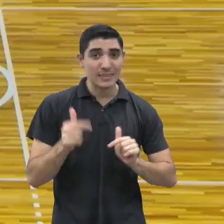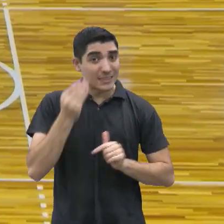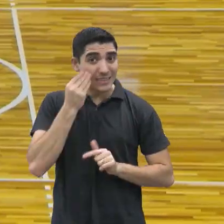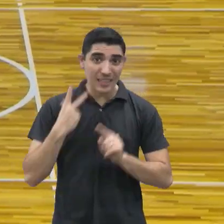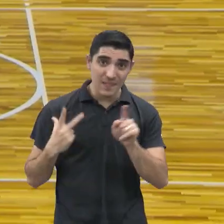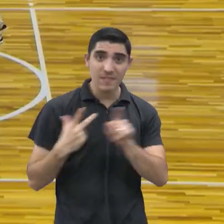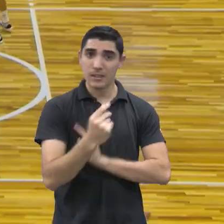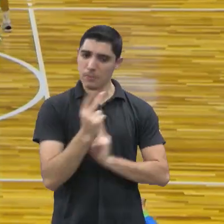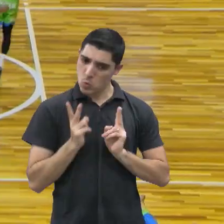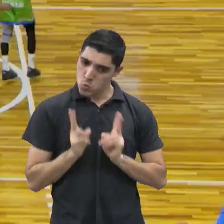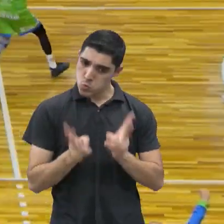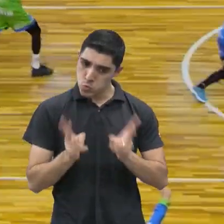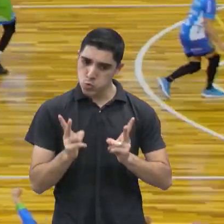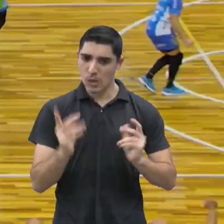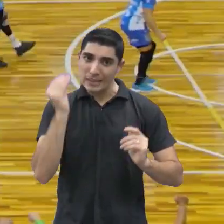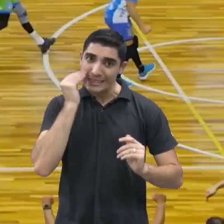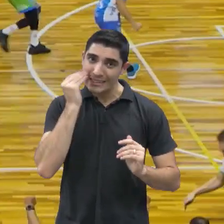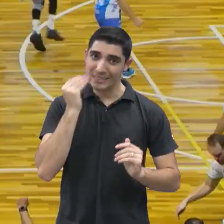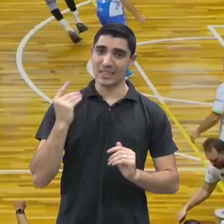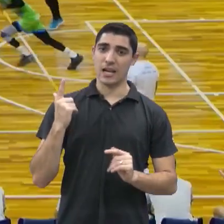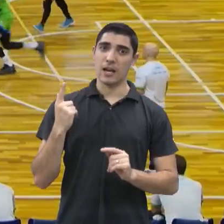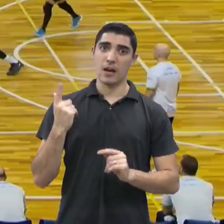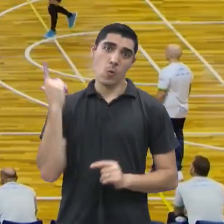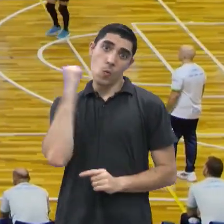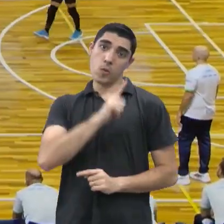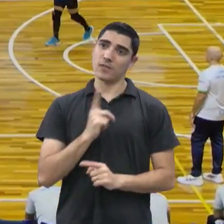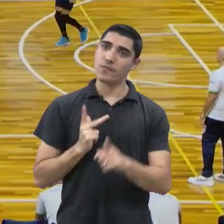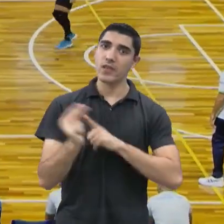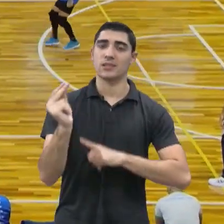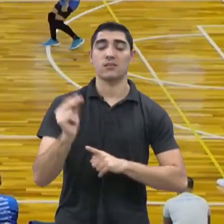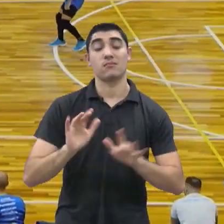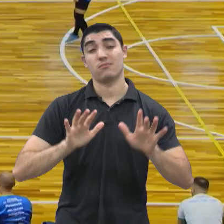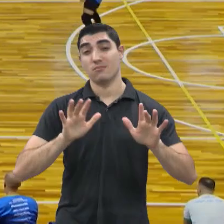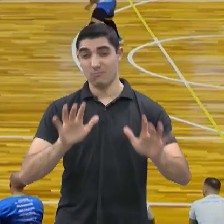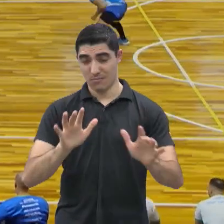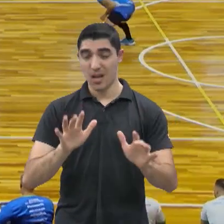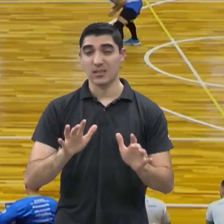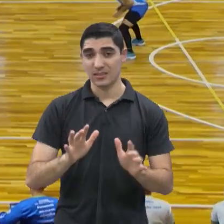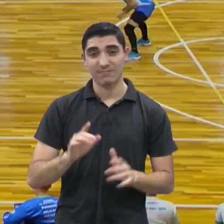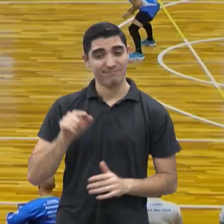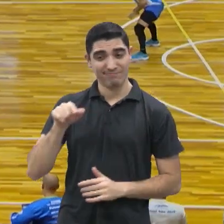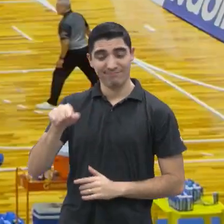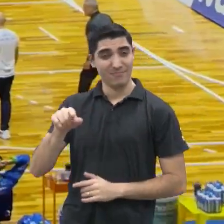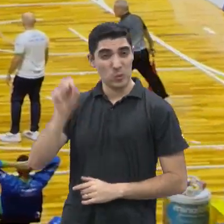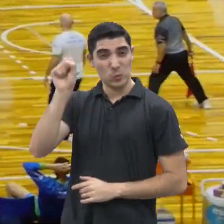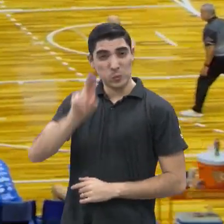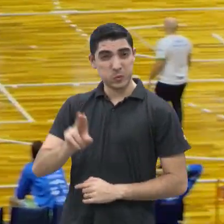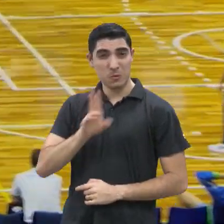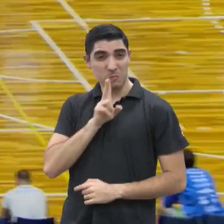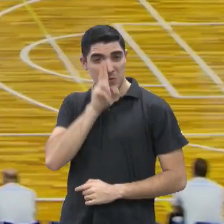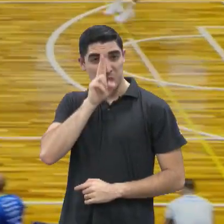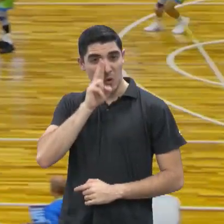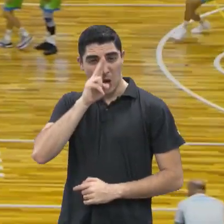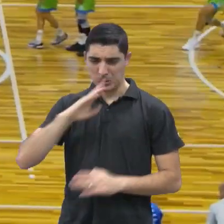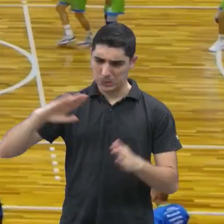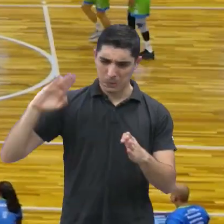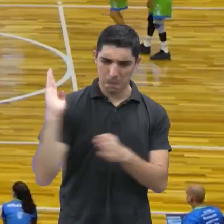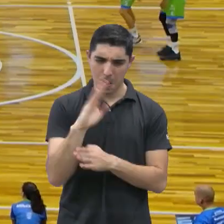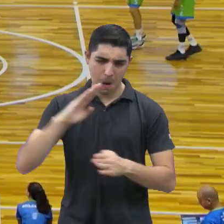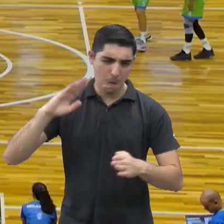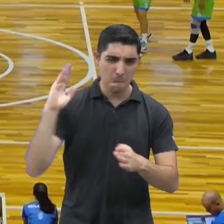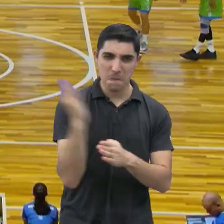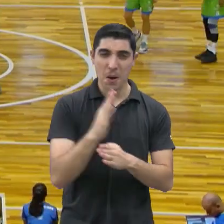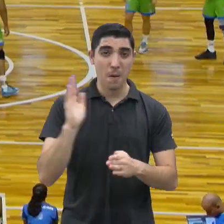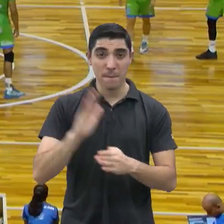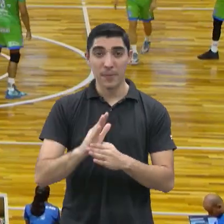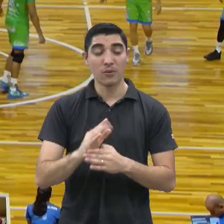continuar com chances de conquistar a primeira vitória. Mas no início, só dava Suzano, ajudados pelos erros de saque